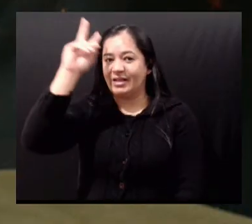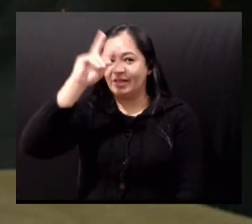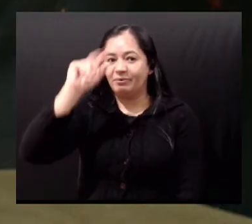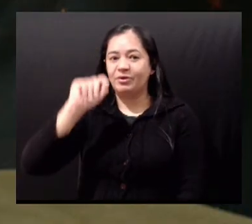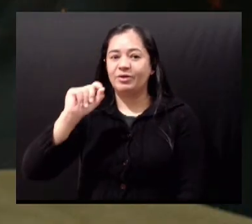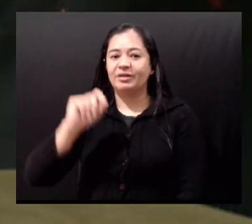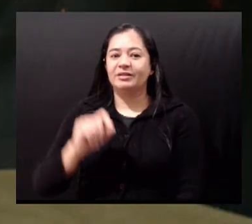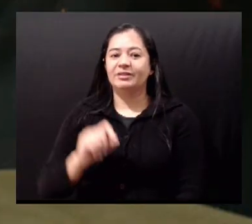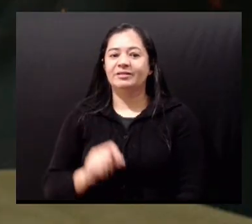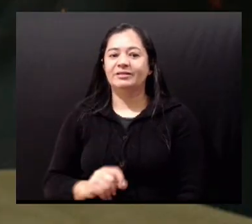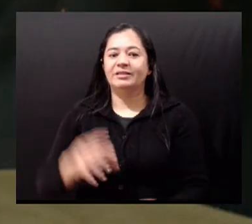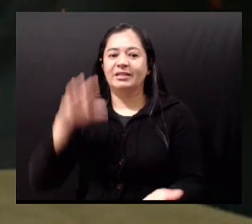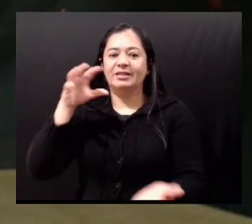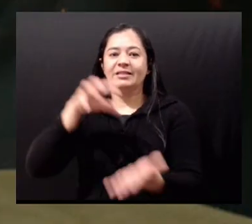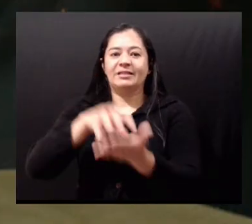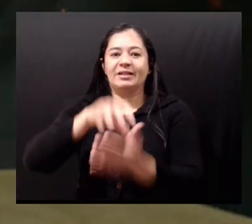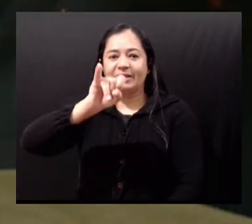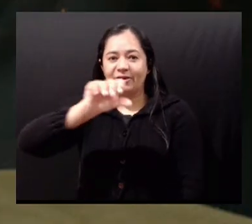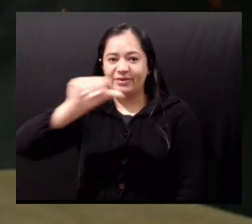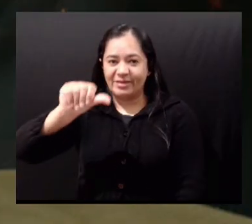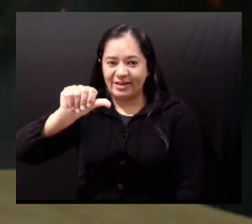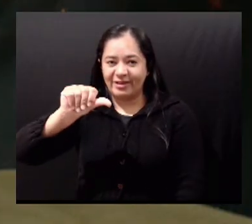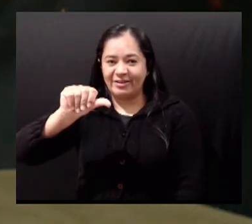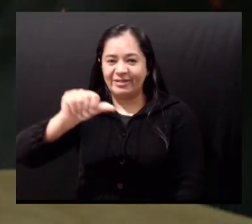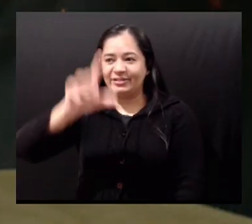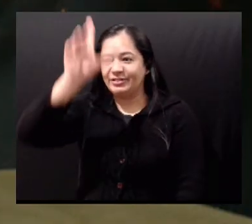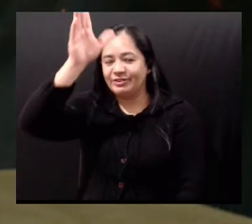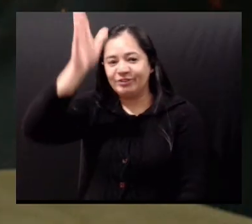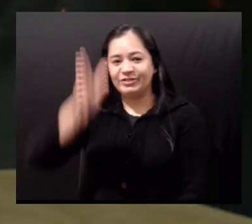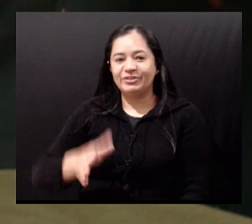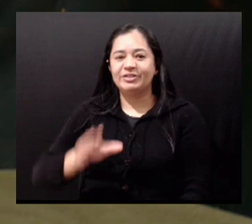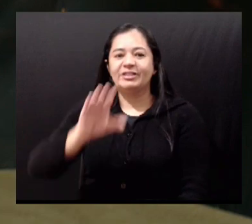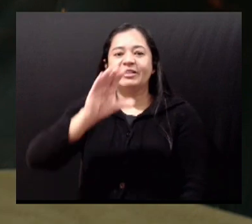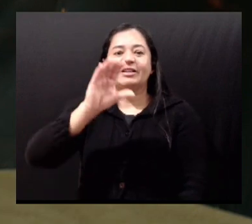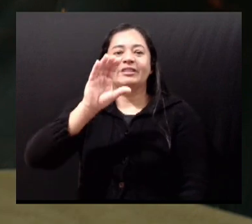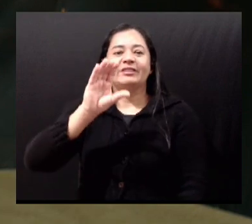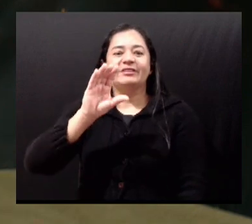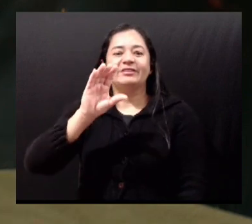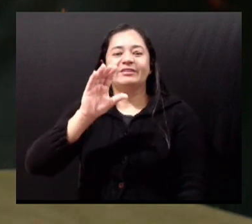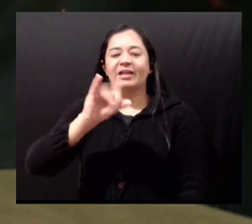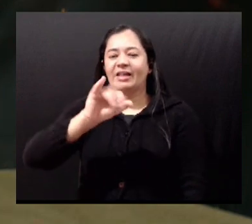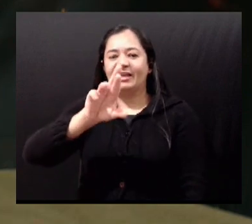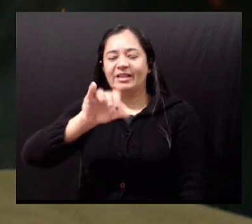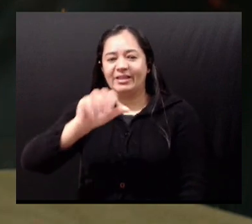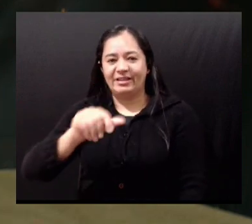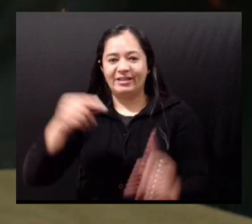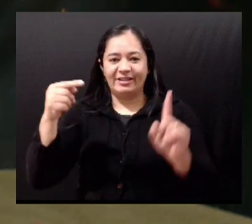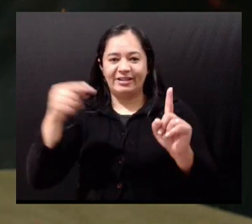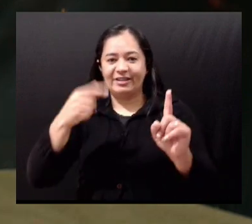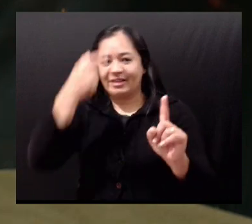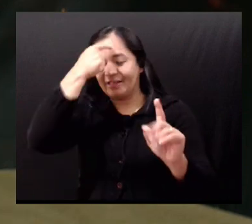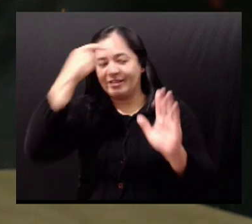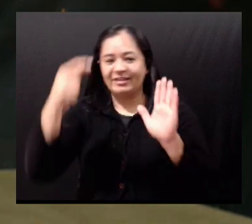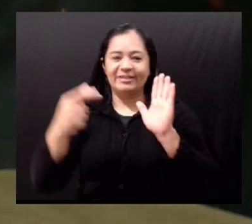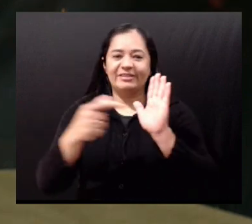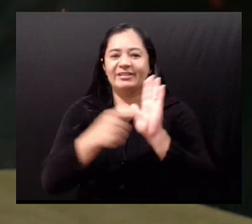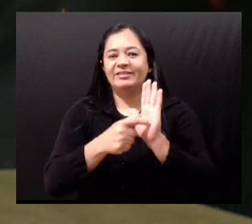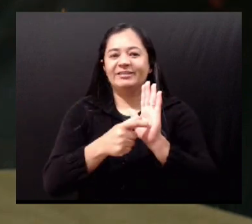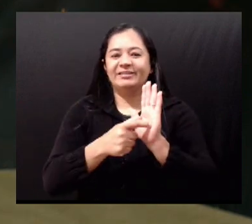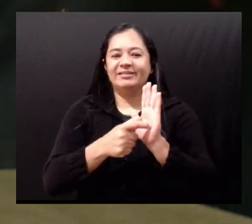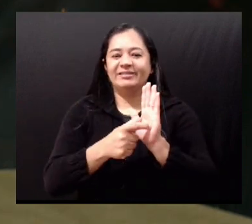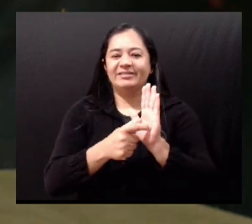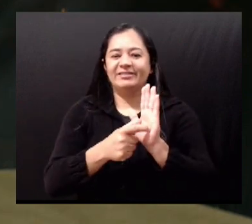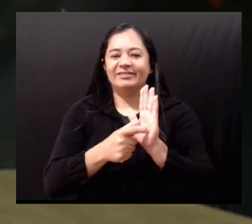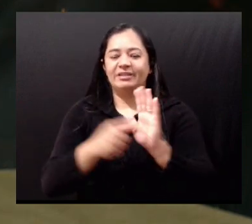Central IA, isso mesmo, direto da Central IA, tem a IRIA, a Inteligência Artificial da TV Câmara Campinas, trazendo destaques